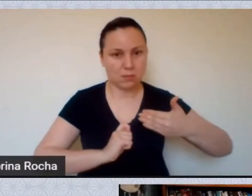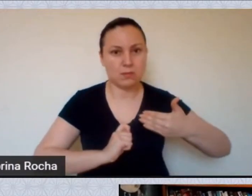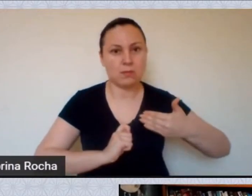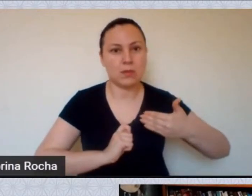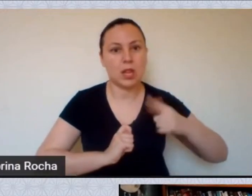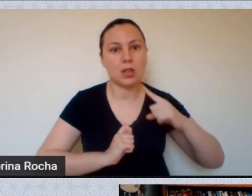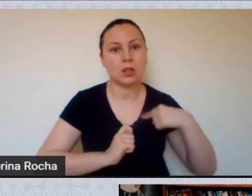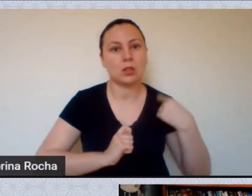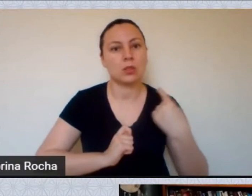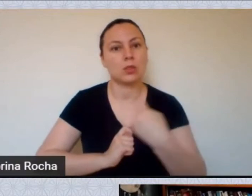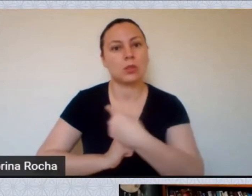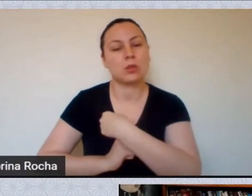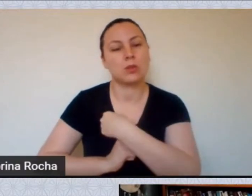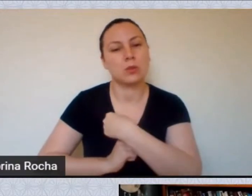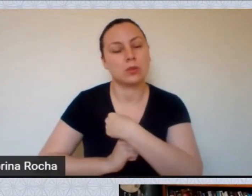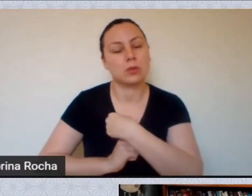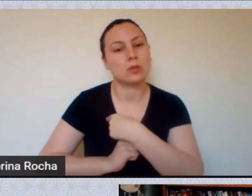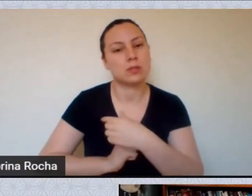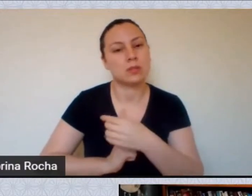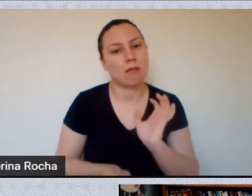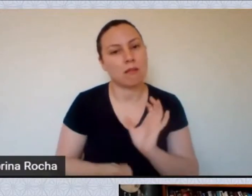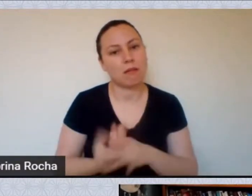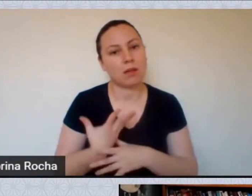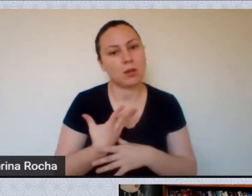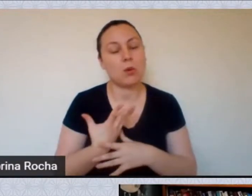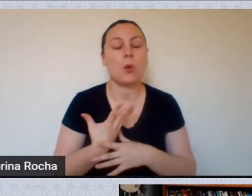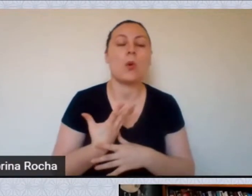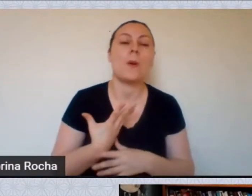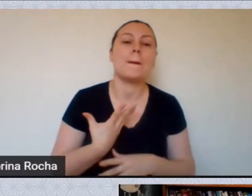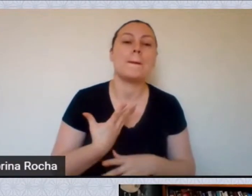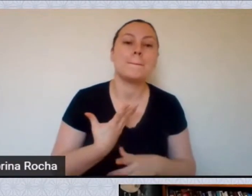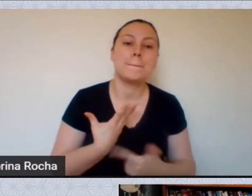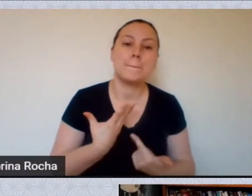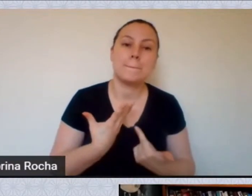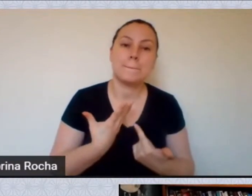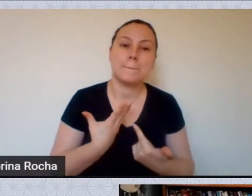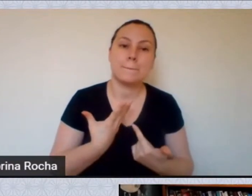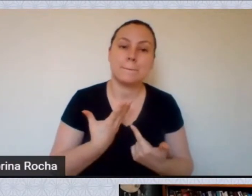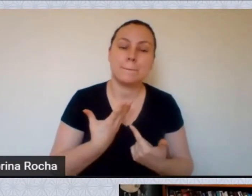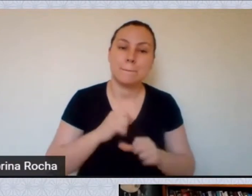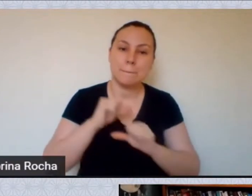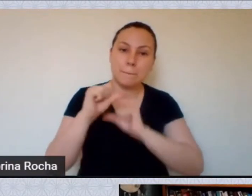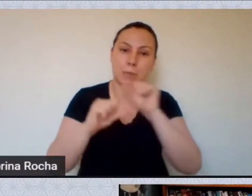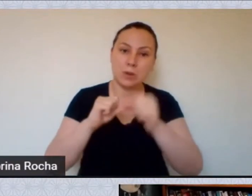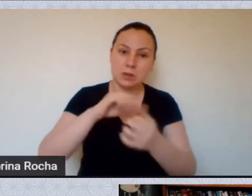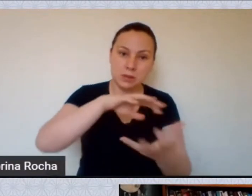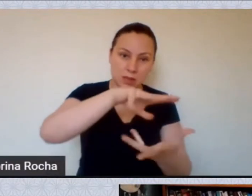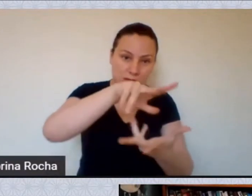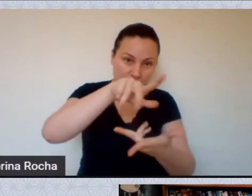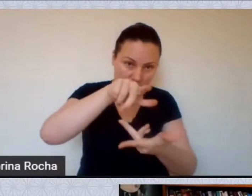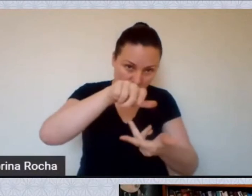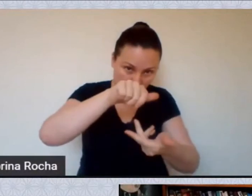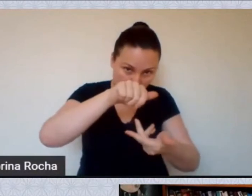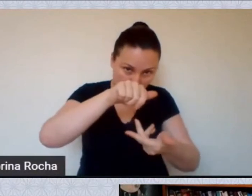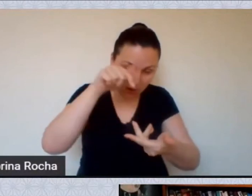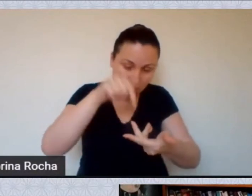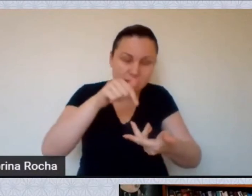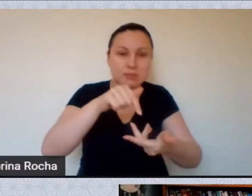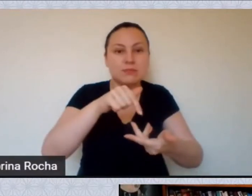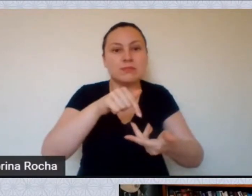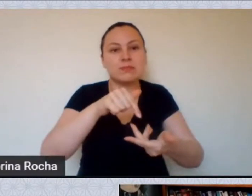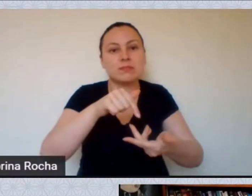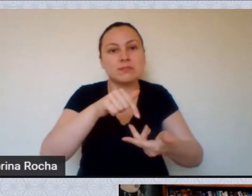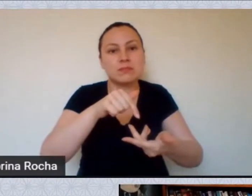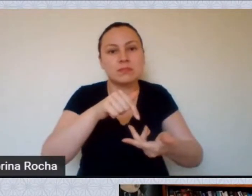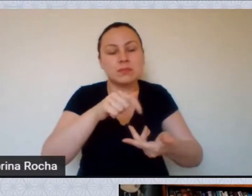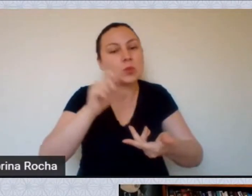nós criamos uma mudança tão profunda na Terra, em que a Terra não pode mais... A história da Terra não pode mais ser